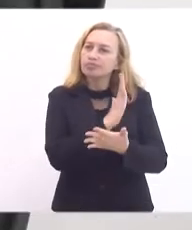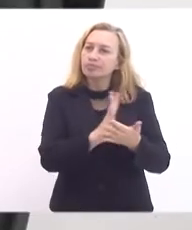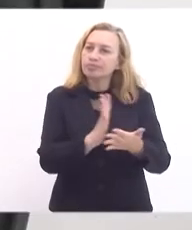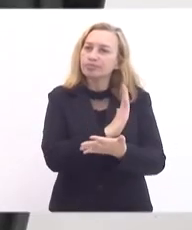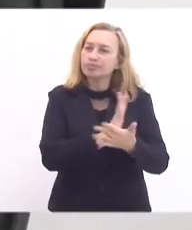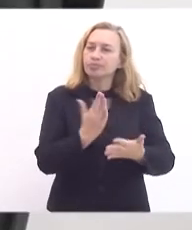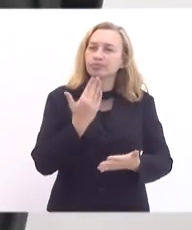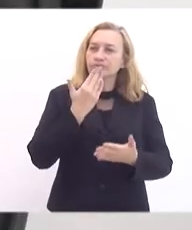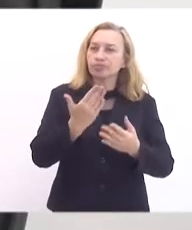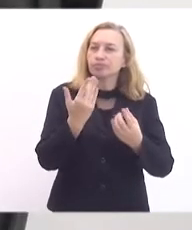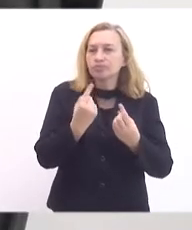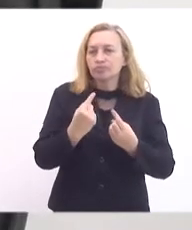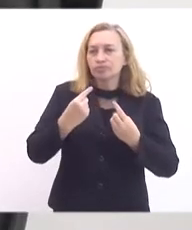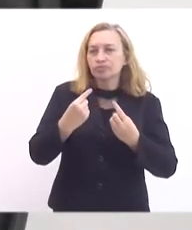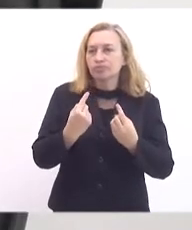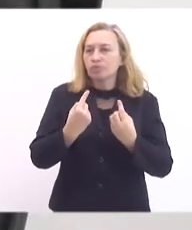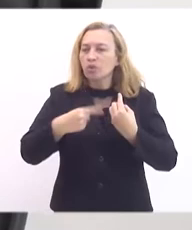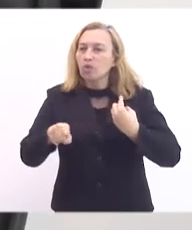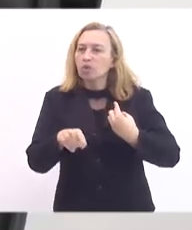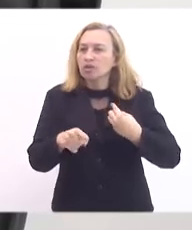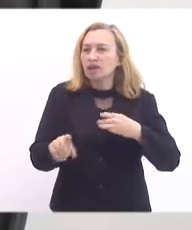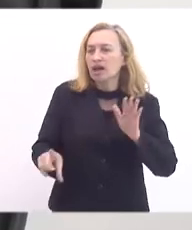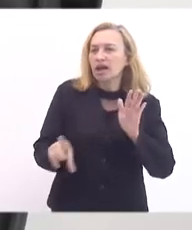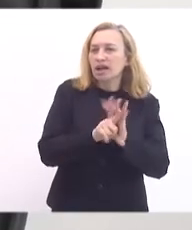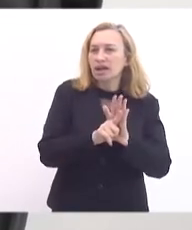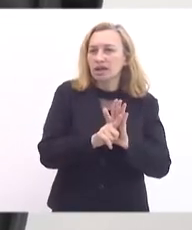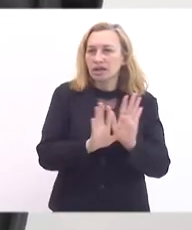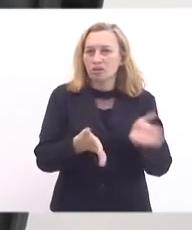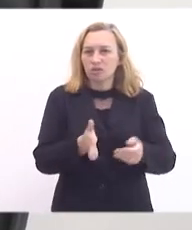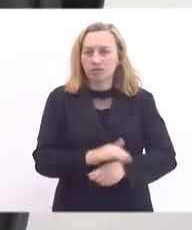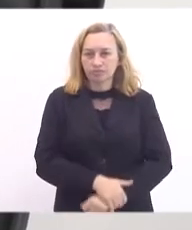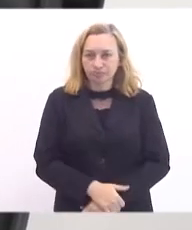tipo de contradição com a legislação existente